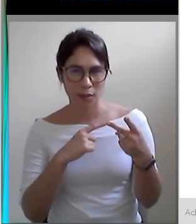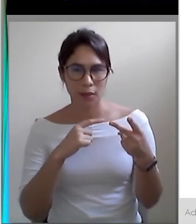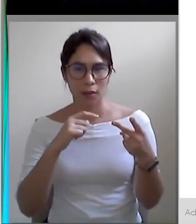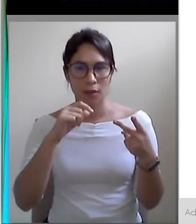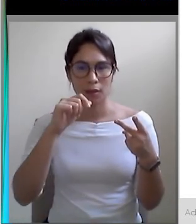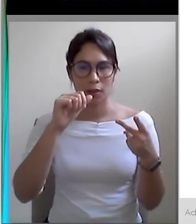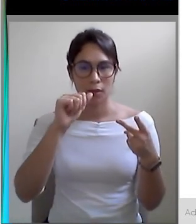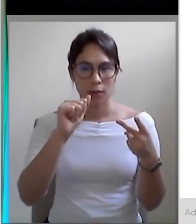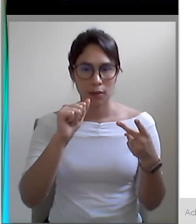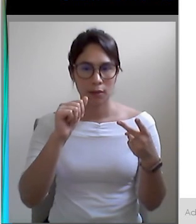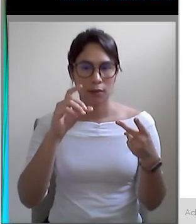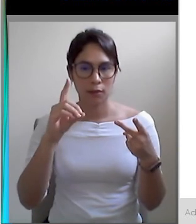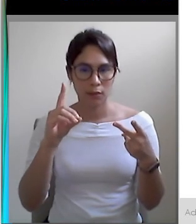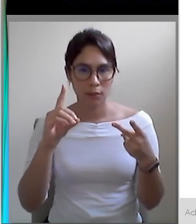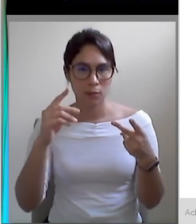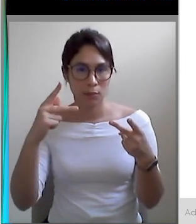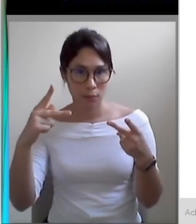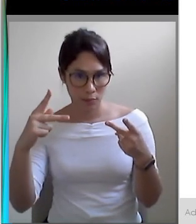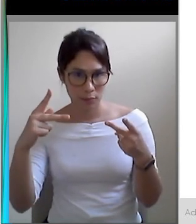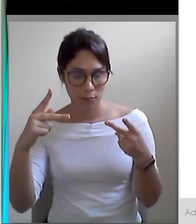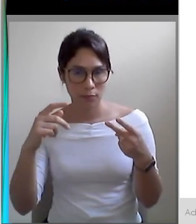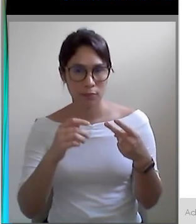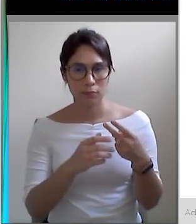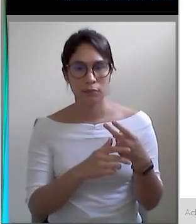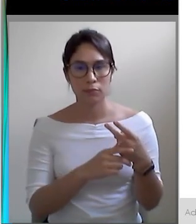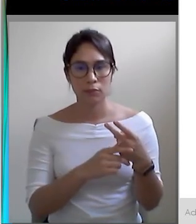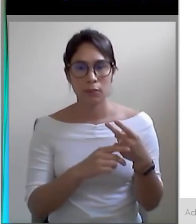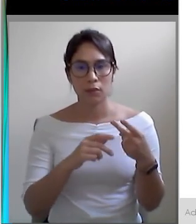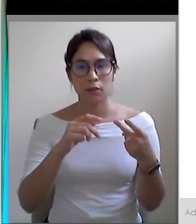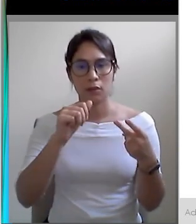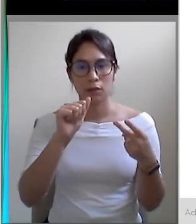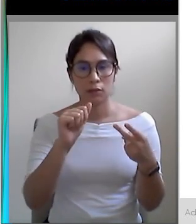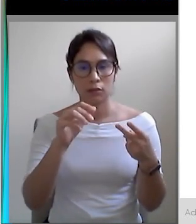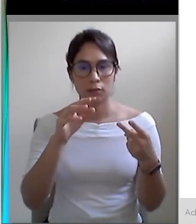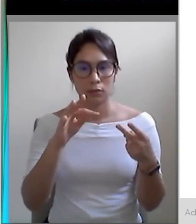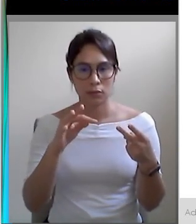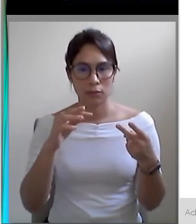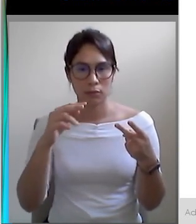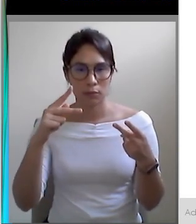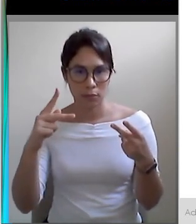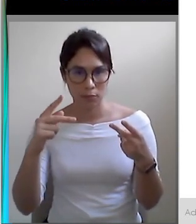Os grânulos delta contêm ADP,